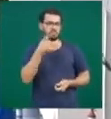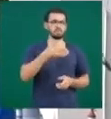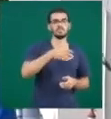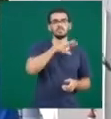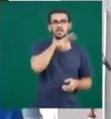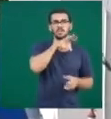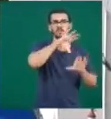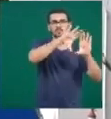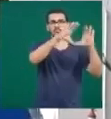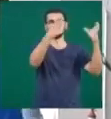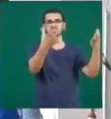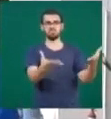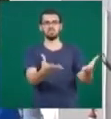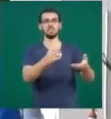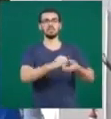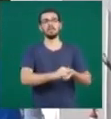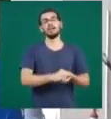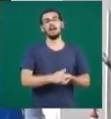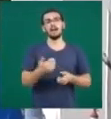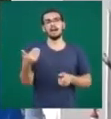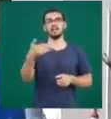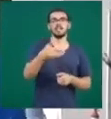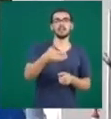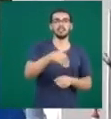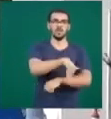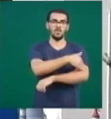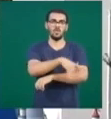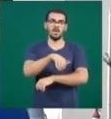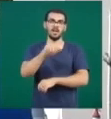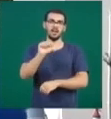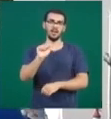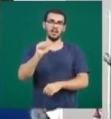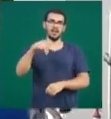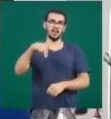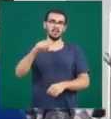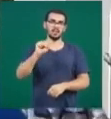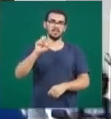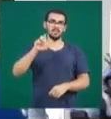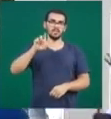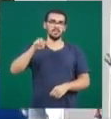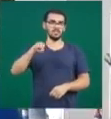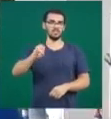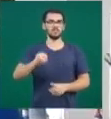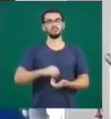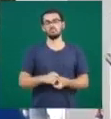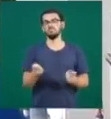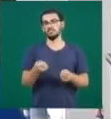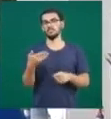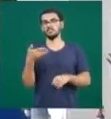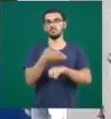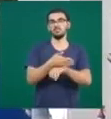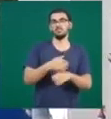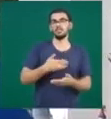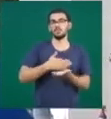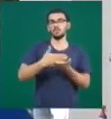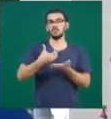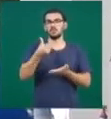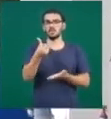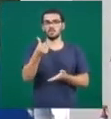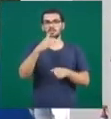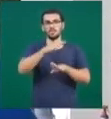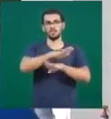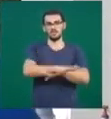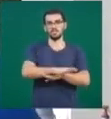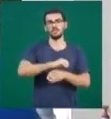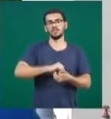pela entrada da Anselmo, e o acesso é livre. A partir das 18 horas já começa a concentração